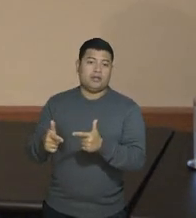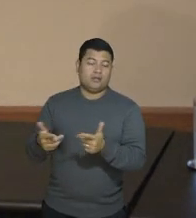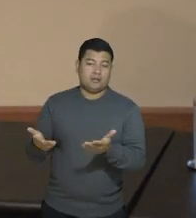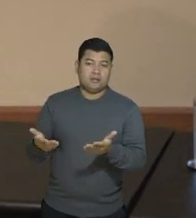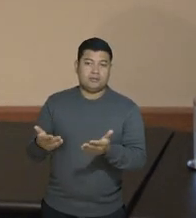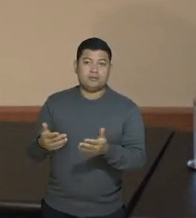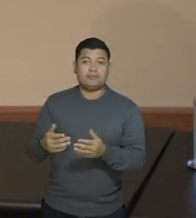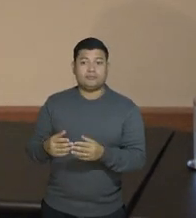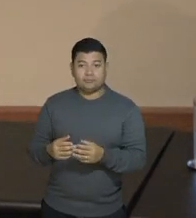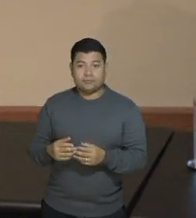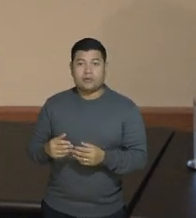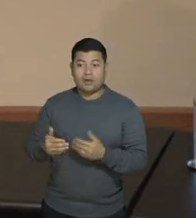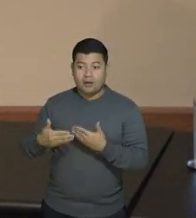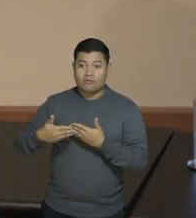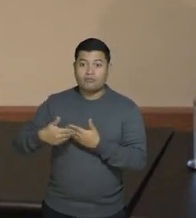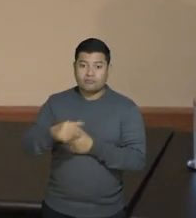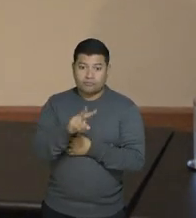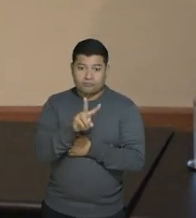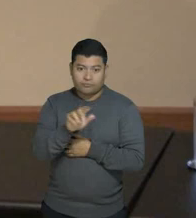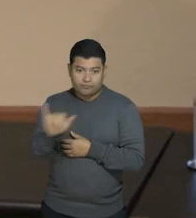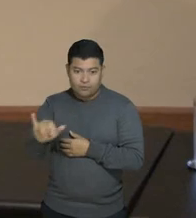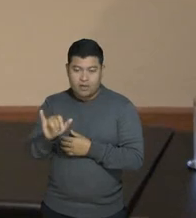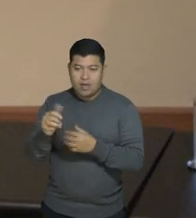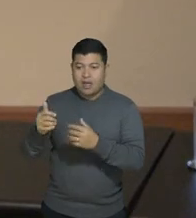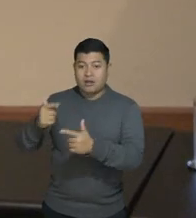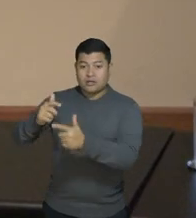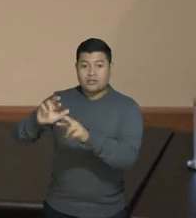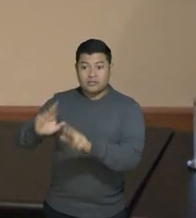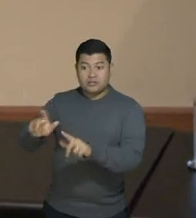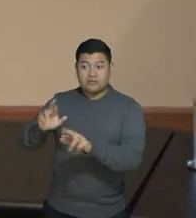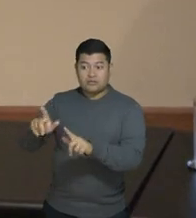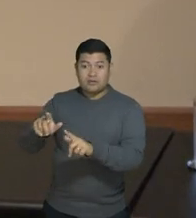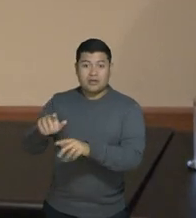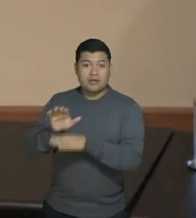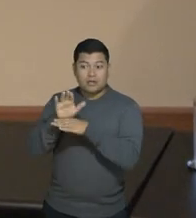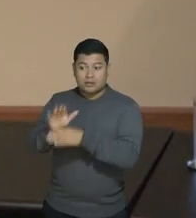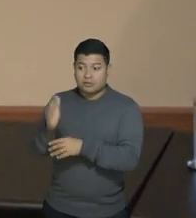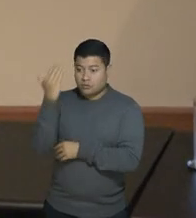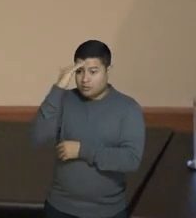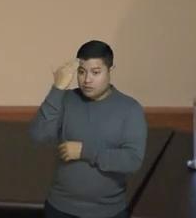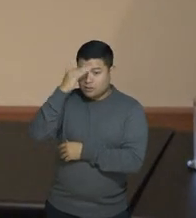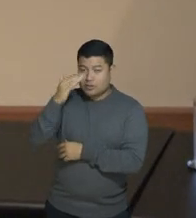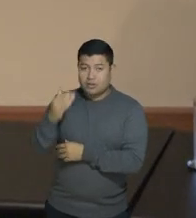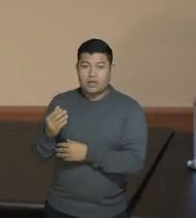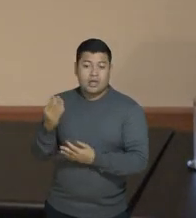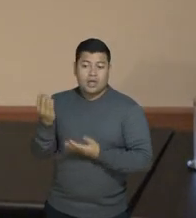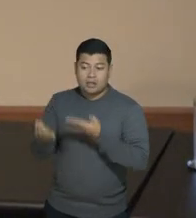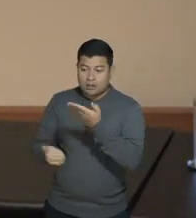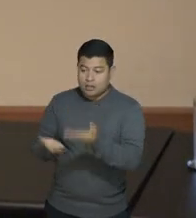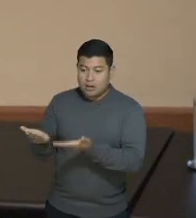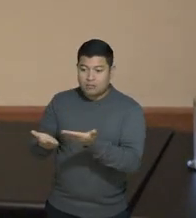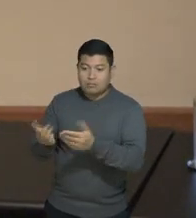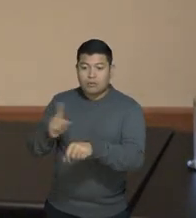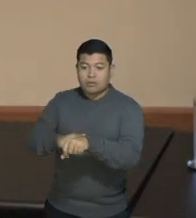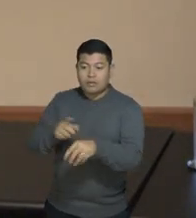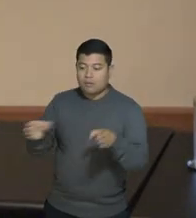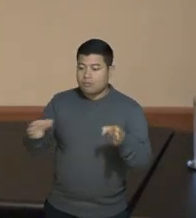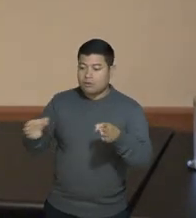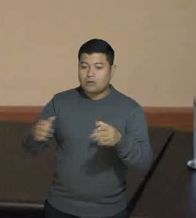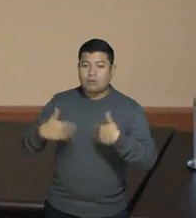fazer diferença dentro da sala de aula, na nossa terapia, para o tempo da terapia e para o que a gente pode dar de ferramentas para